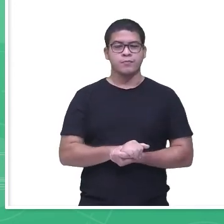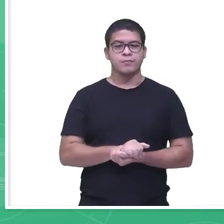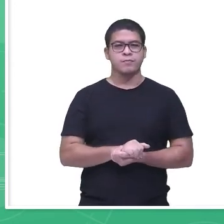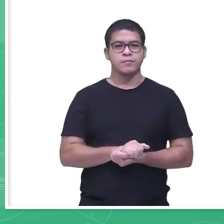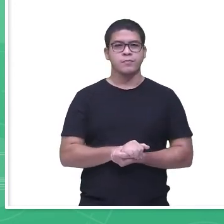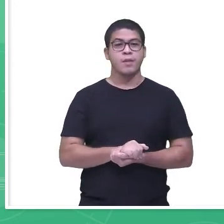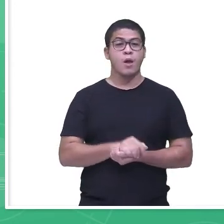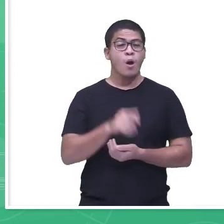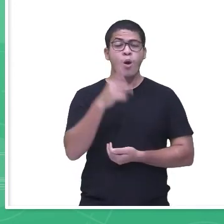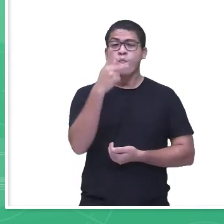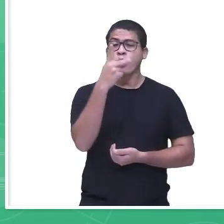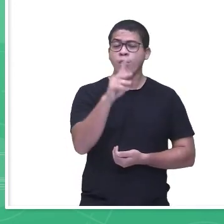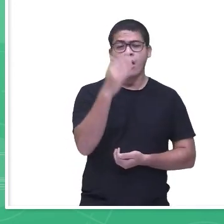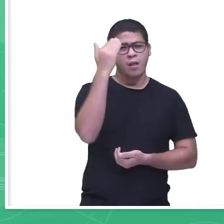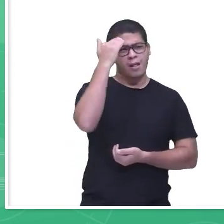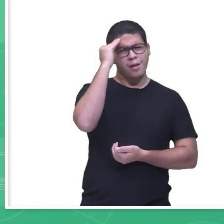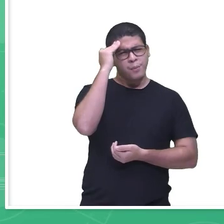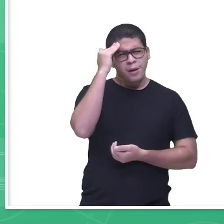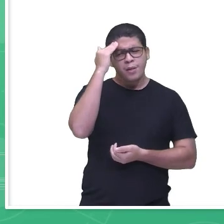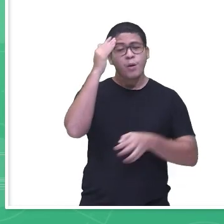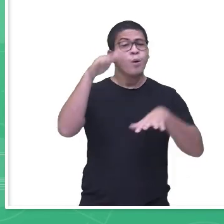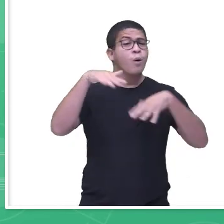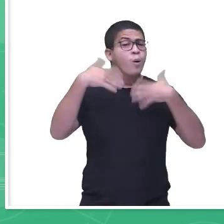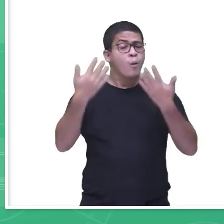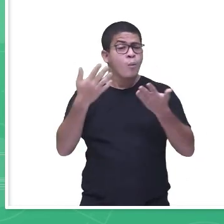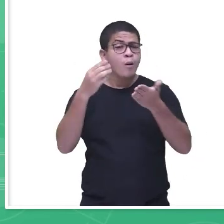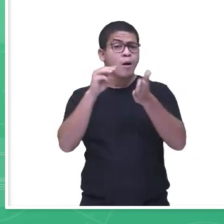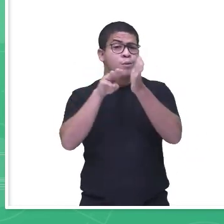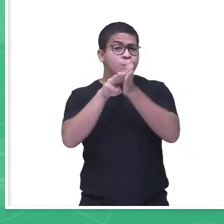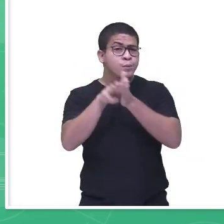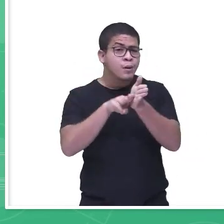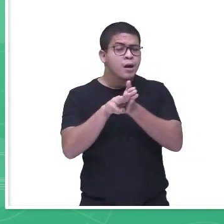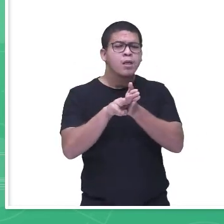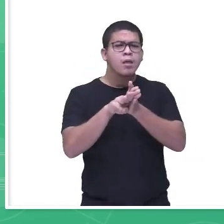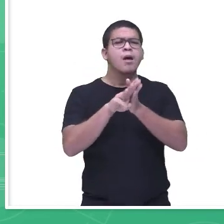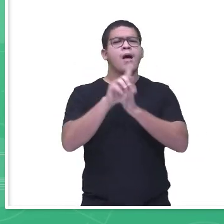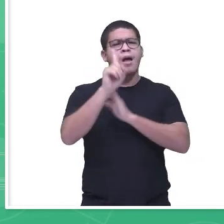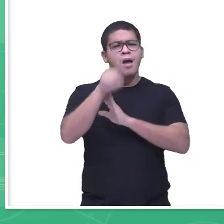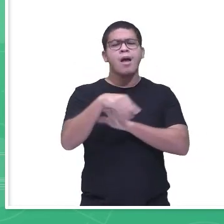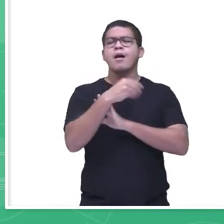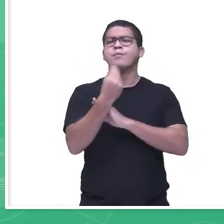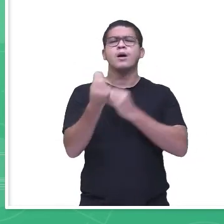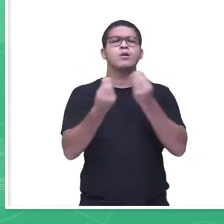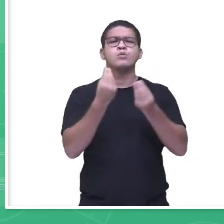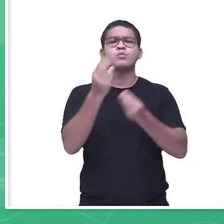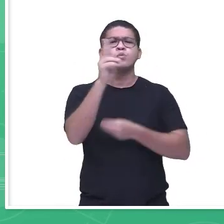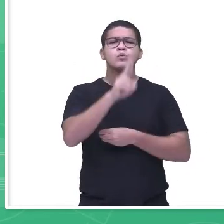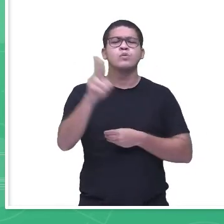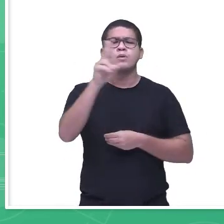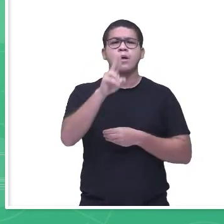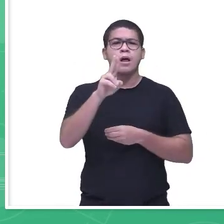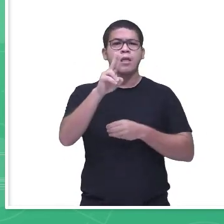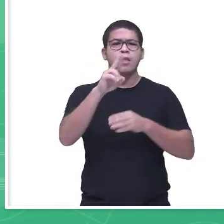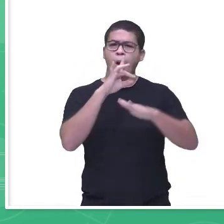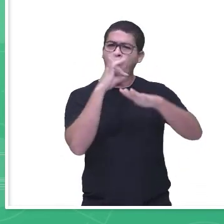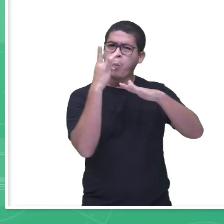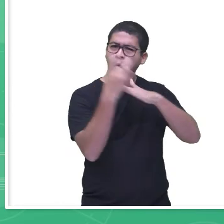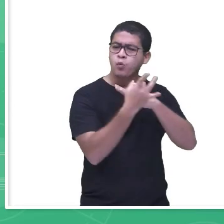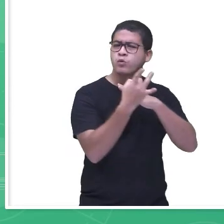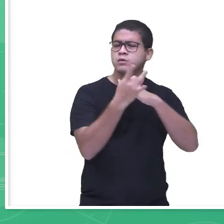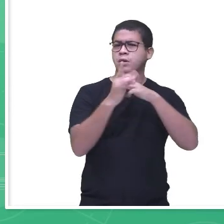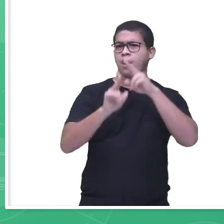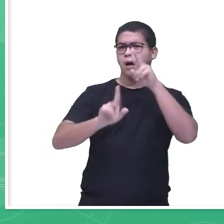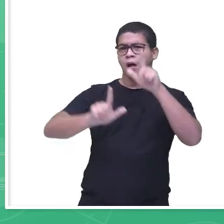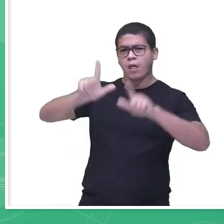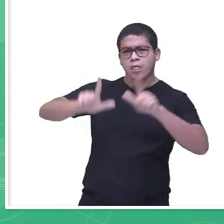A pergunta dizia: no seu entendimento, qual dos métodos é mais utilizado na mídia? O socrático ou